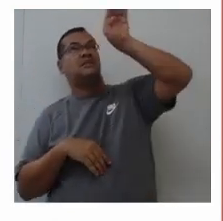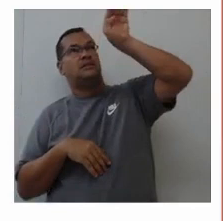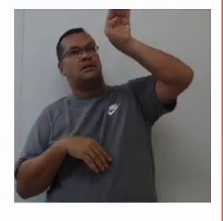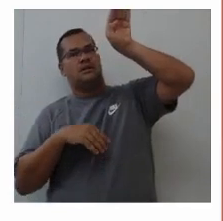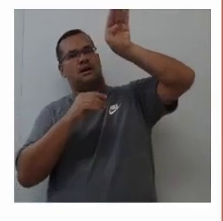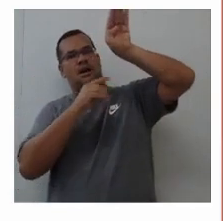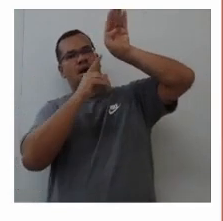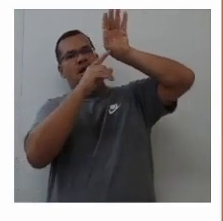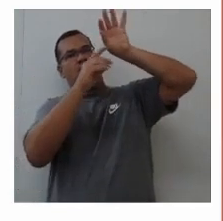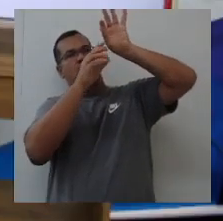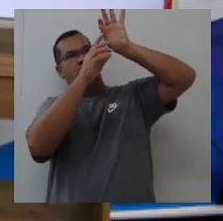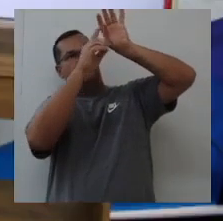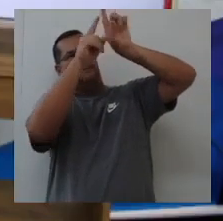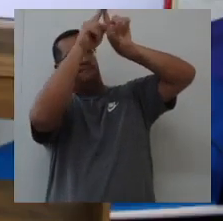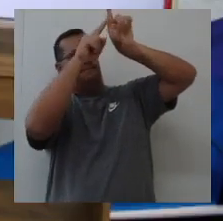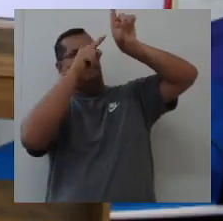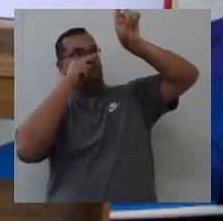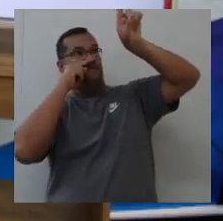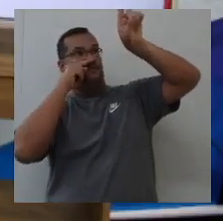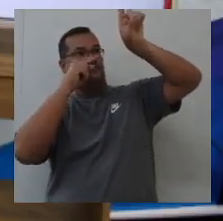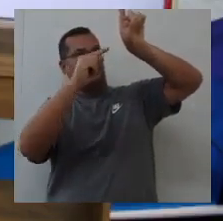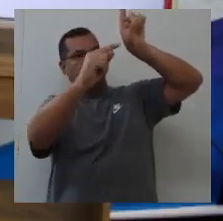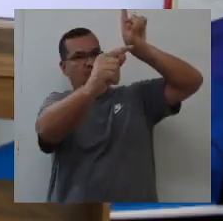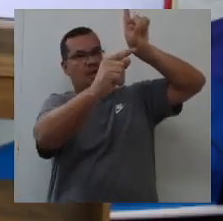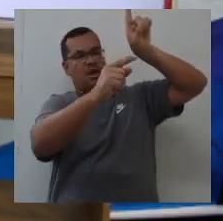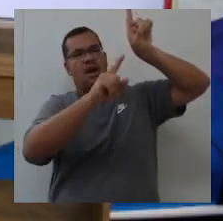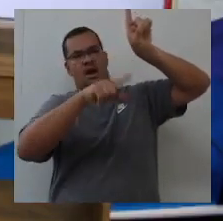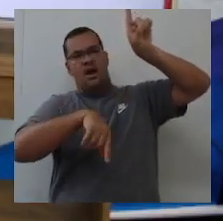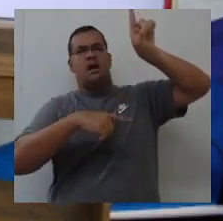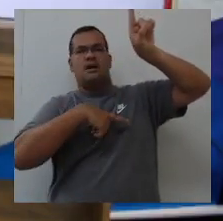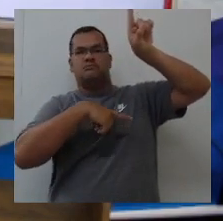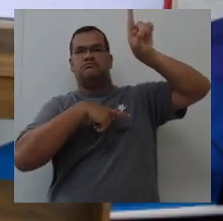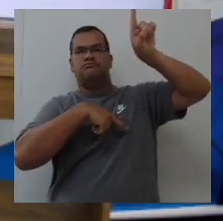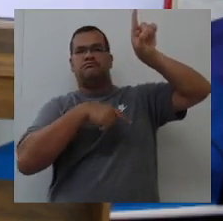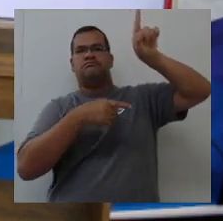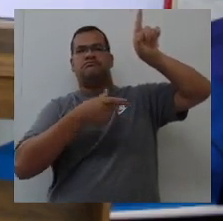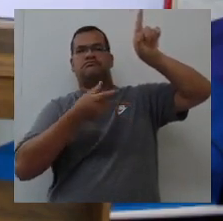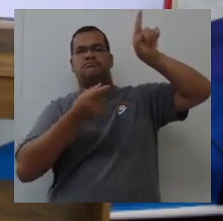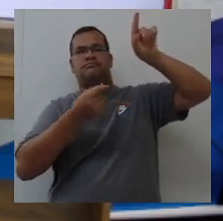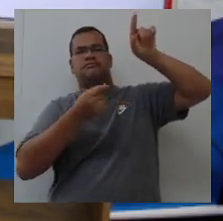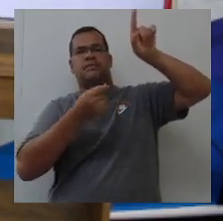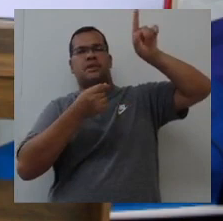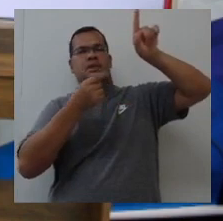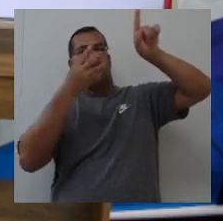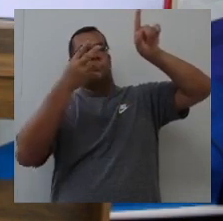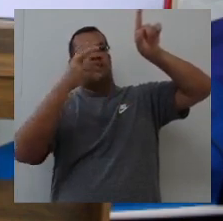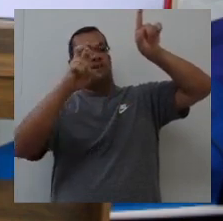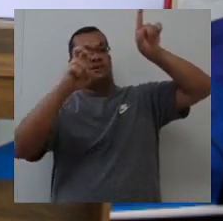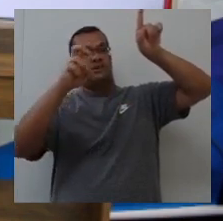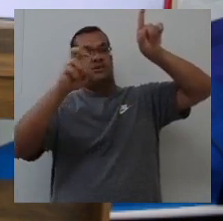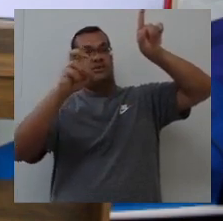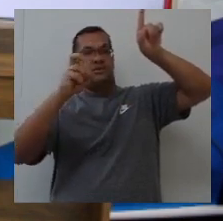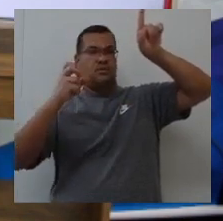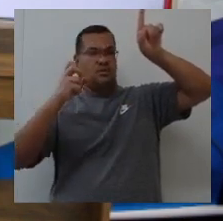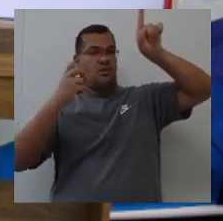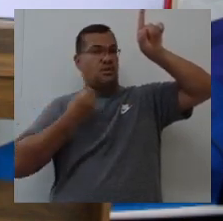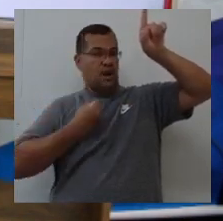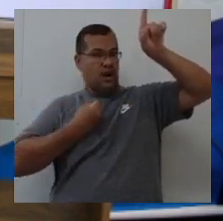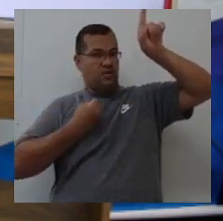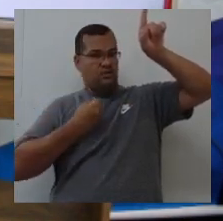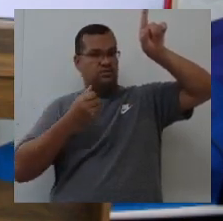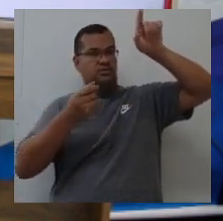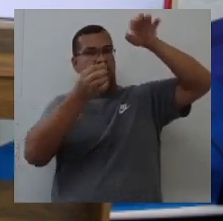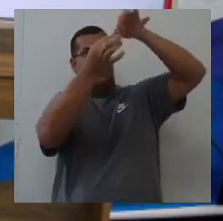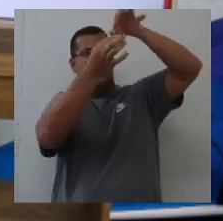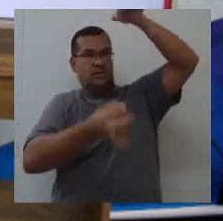daquela parede. E esse valor máximo traz para a gente um ângulo de 45 graus. Eu sei que a altura da